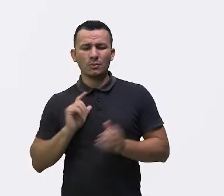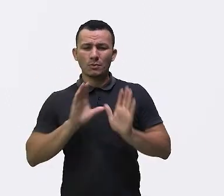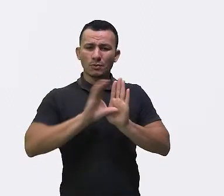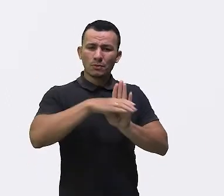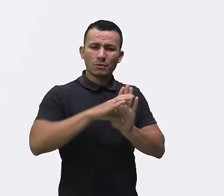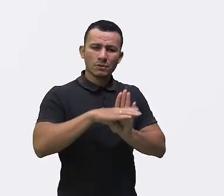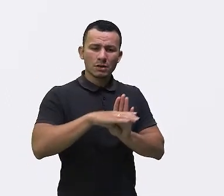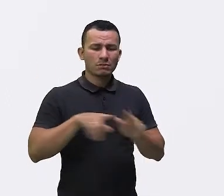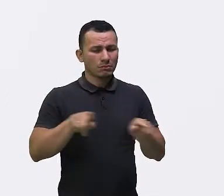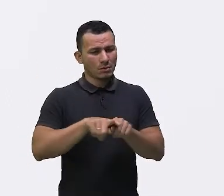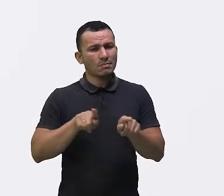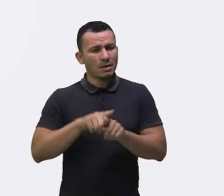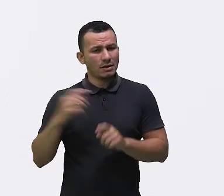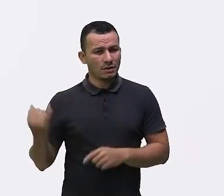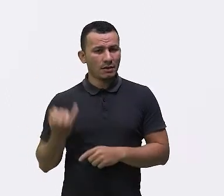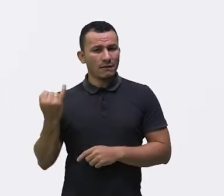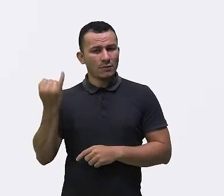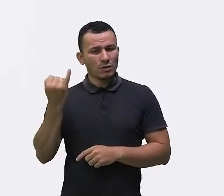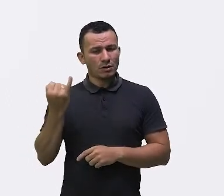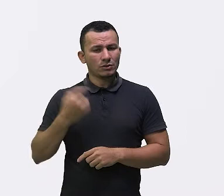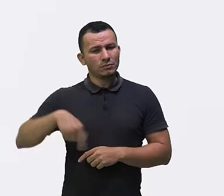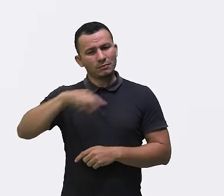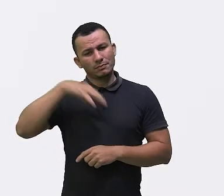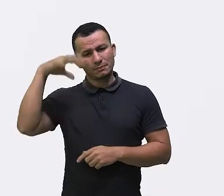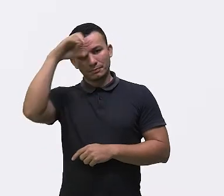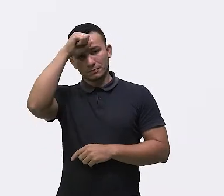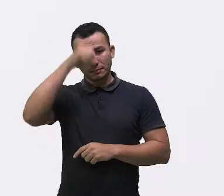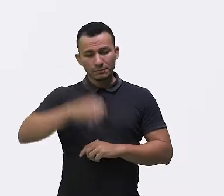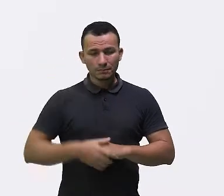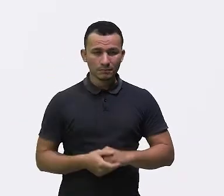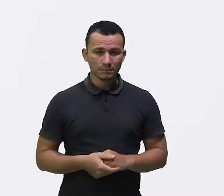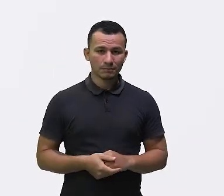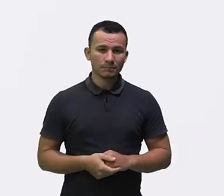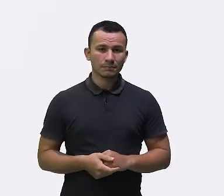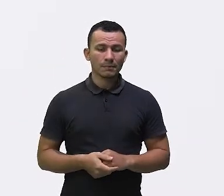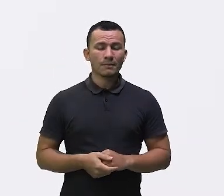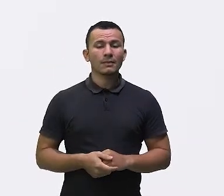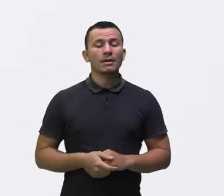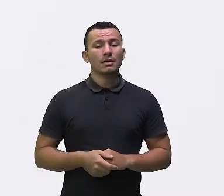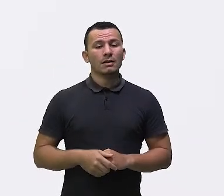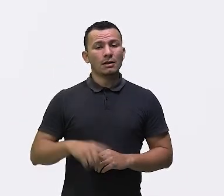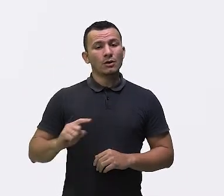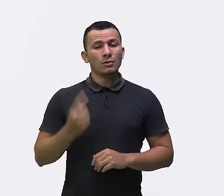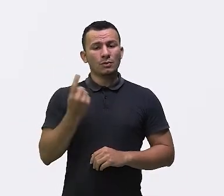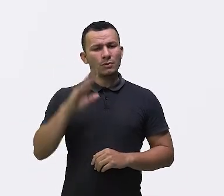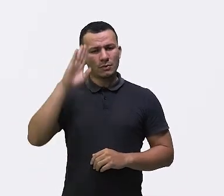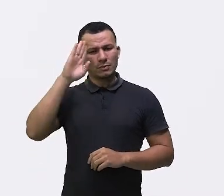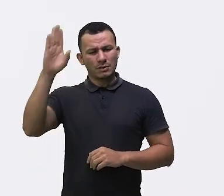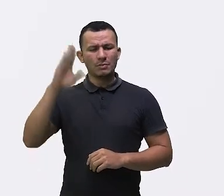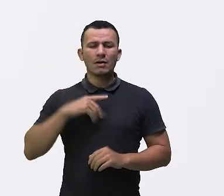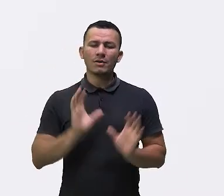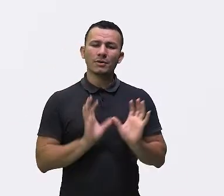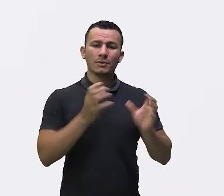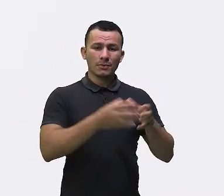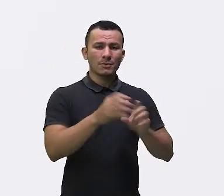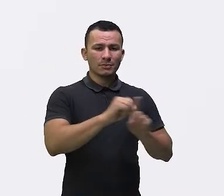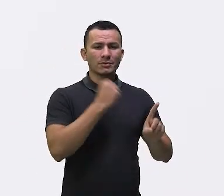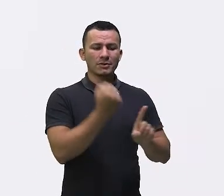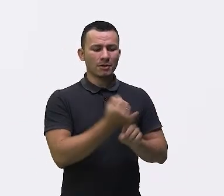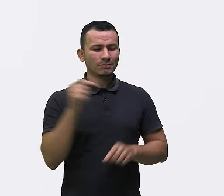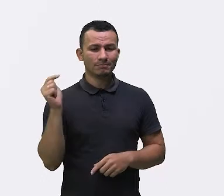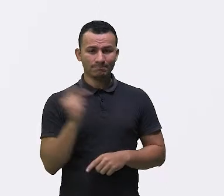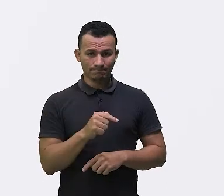que é muito importante nós conhecermos, né? Mas um dos principais é a classe social. E